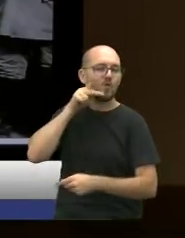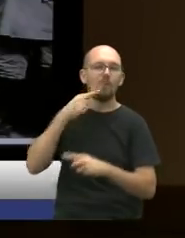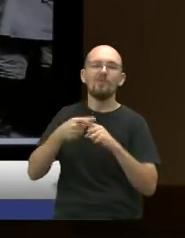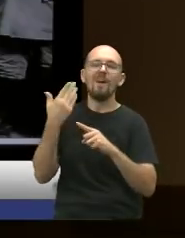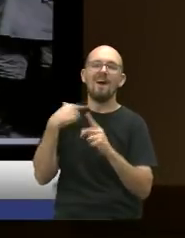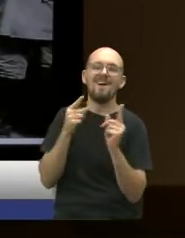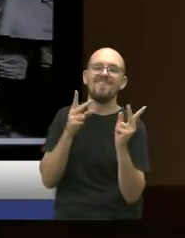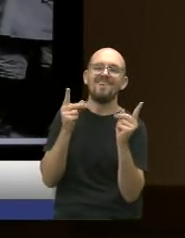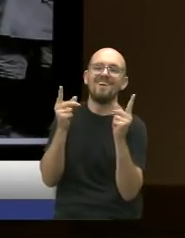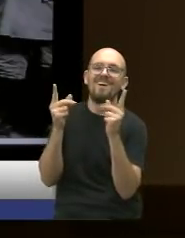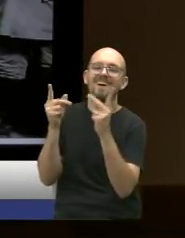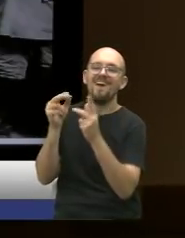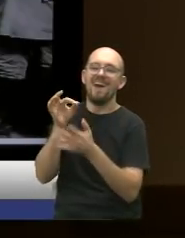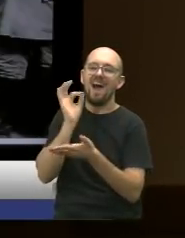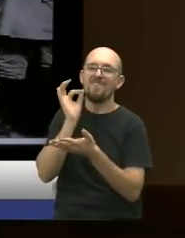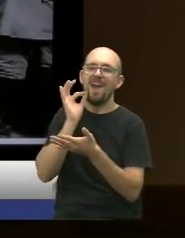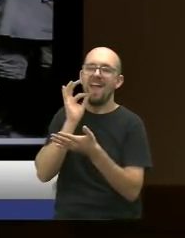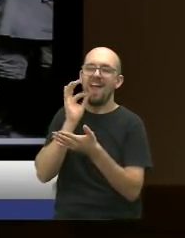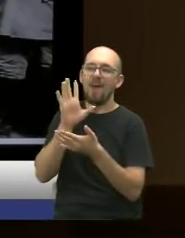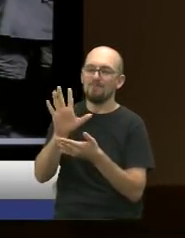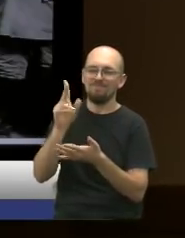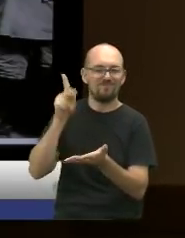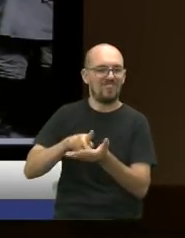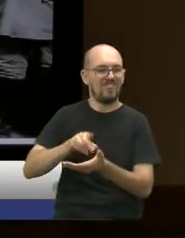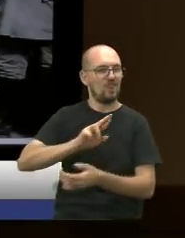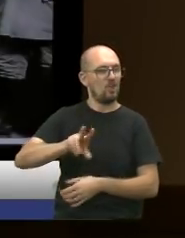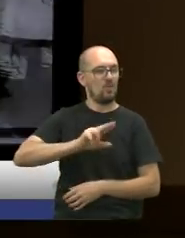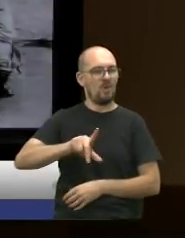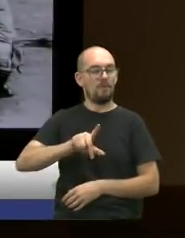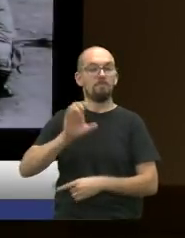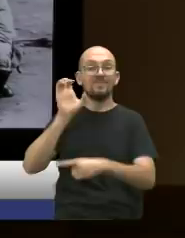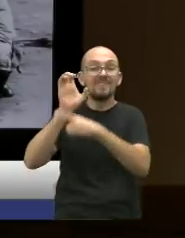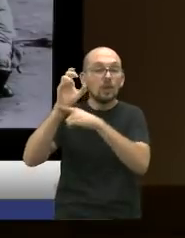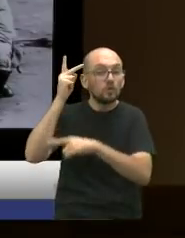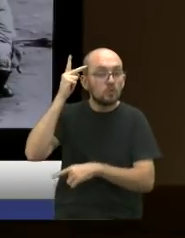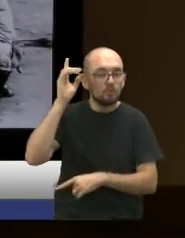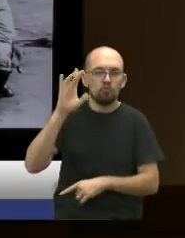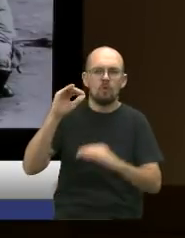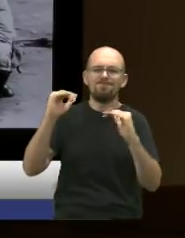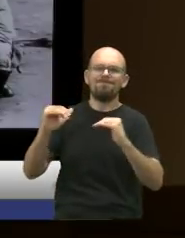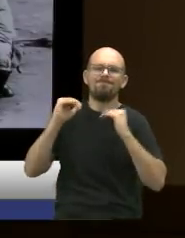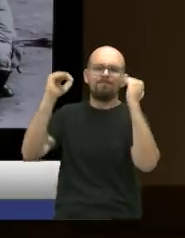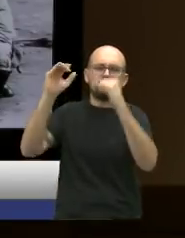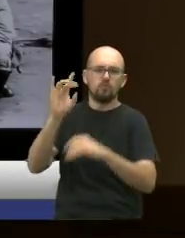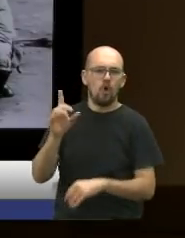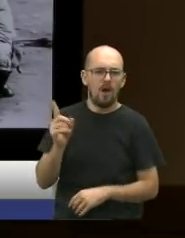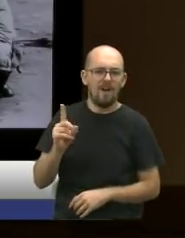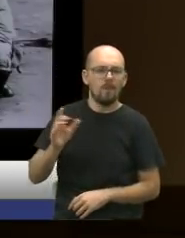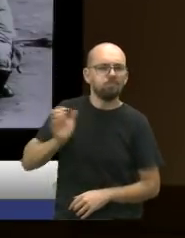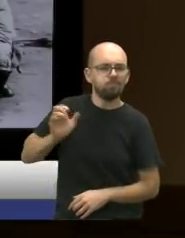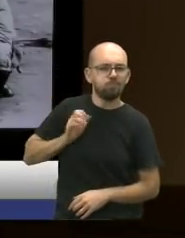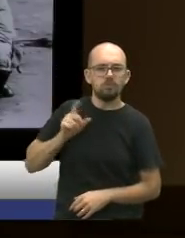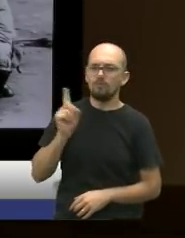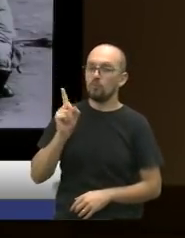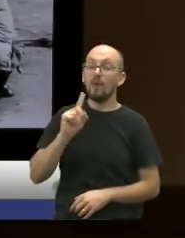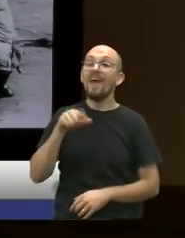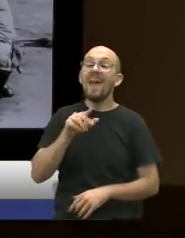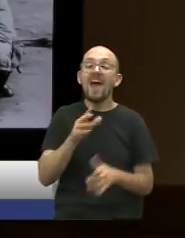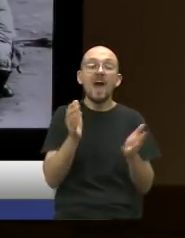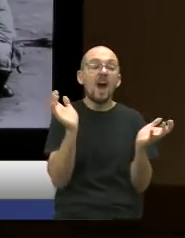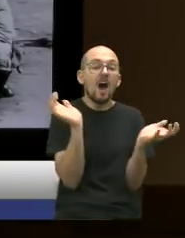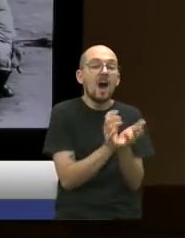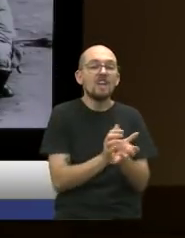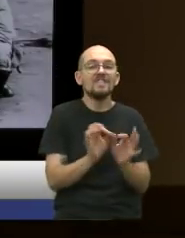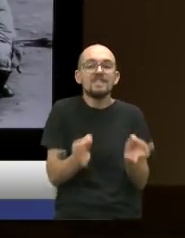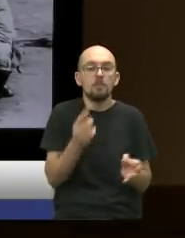o que não é verdade. Não é verdade. São Paulo não é só de suas elites, muito mais. São Paulo é dessa gente simples aí